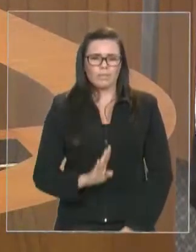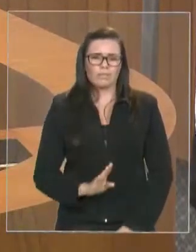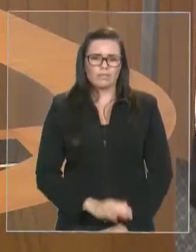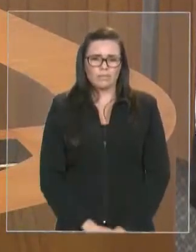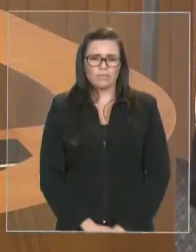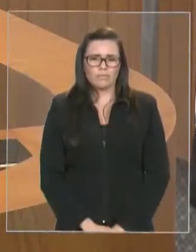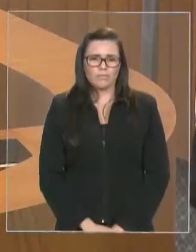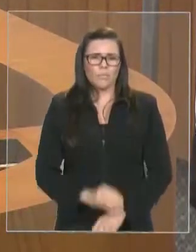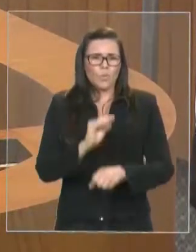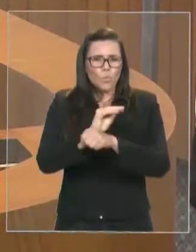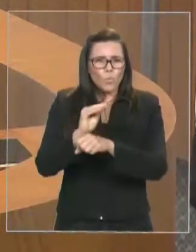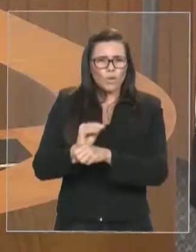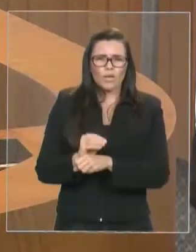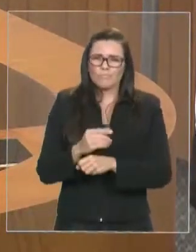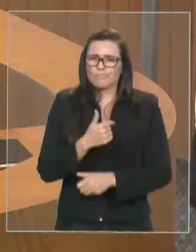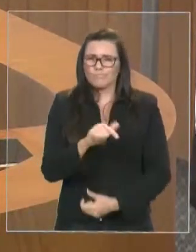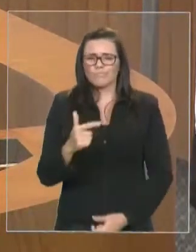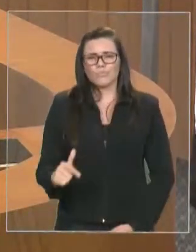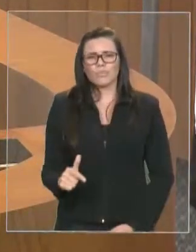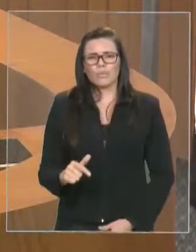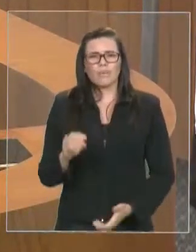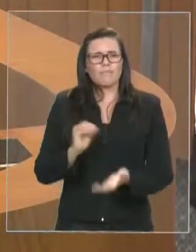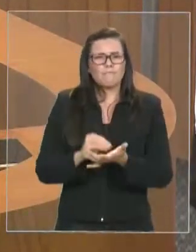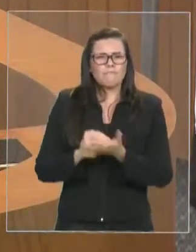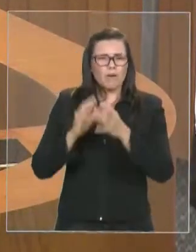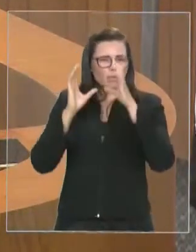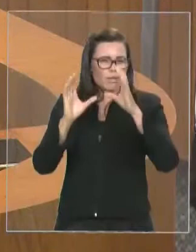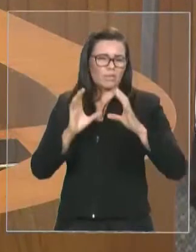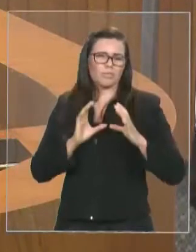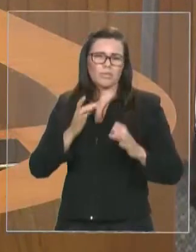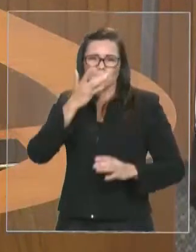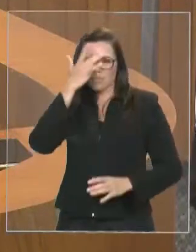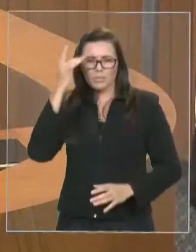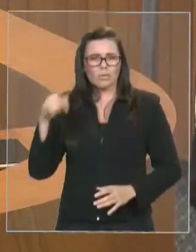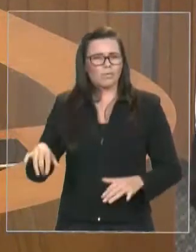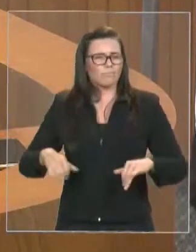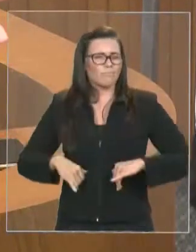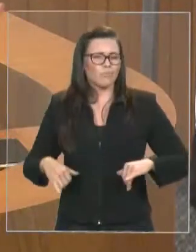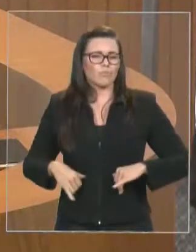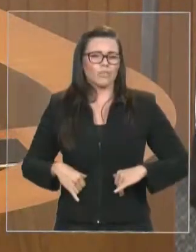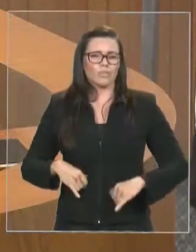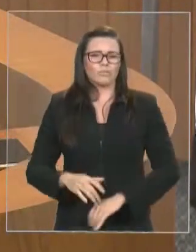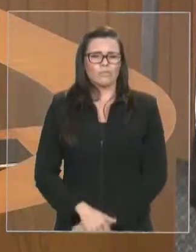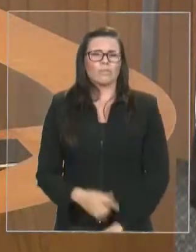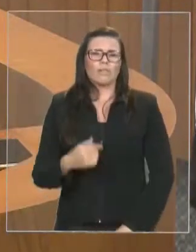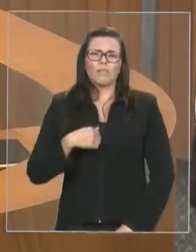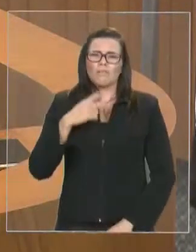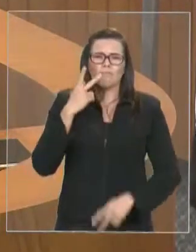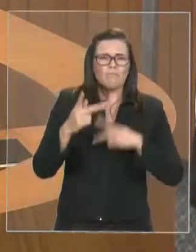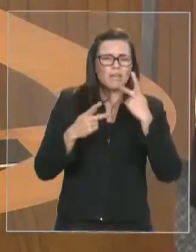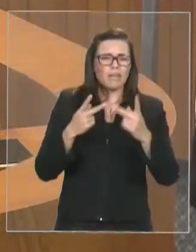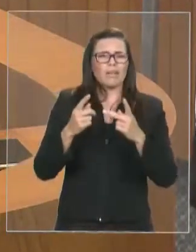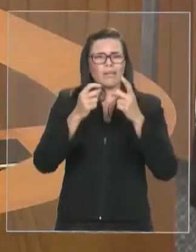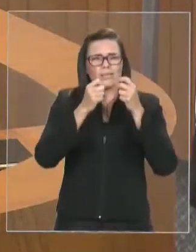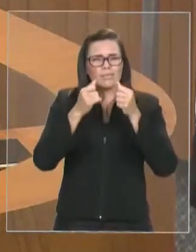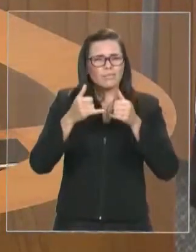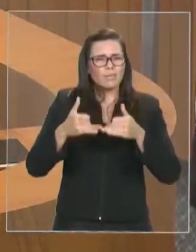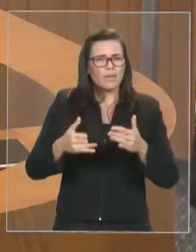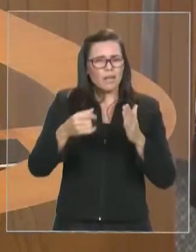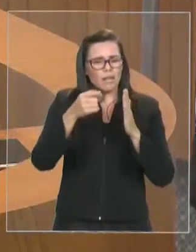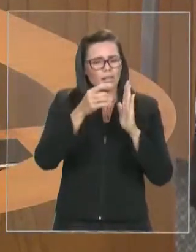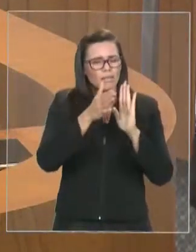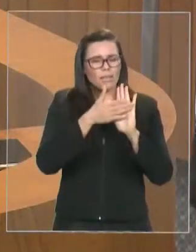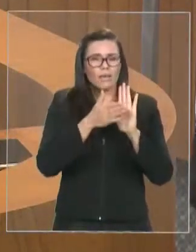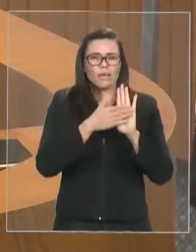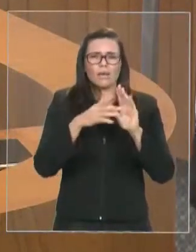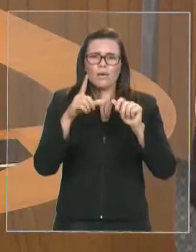desumanizados e desrespeitosos com relação a pacientes. Não vou tratar aqui de cada um dos artigos ou parágrafos dessa lei, mas